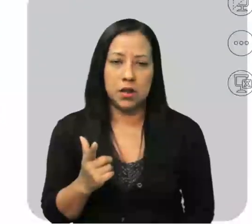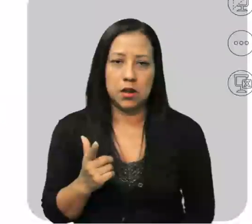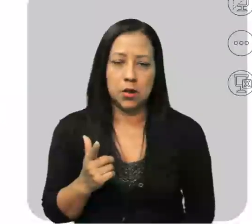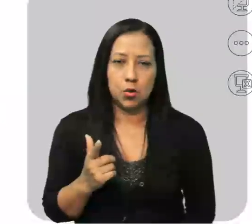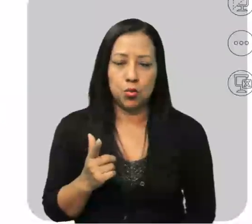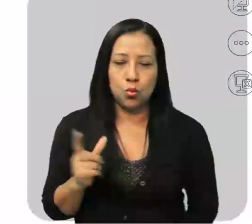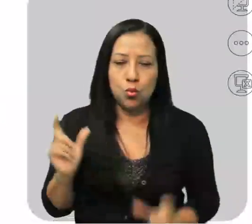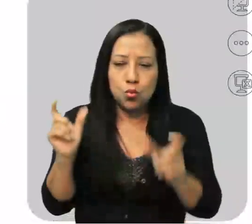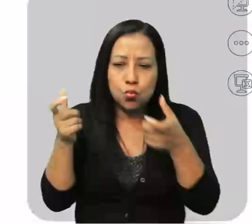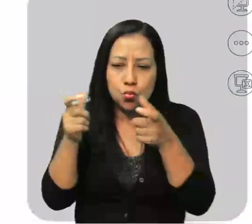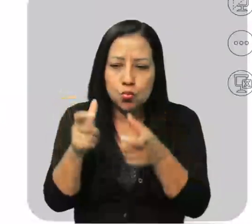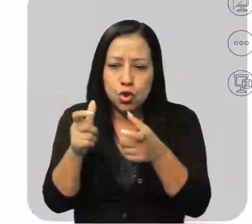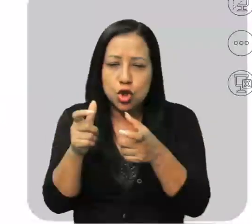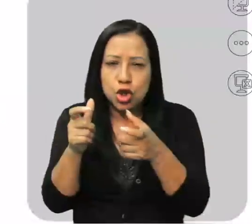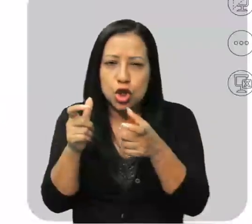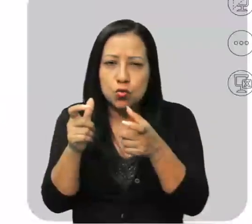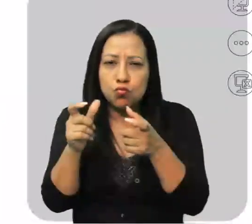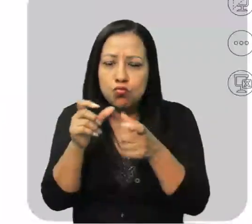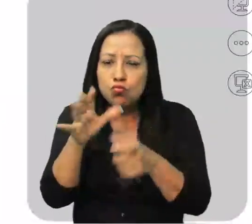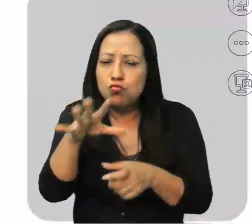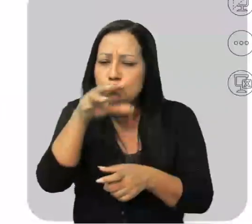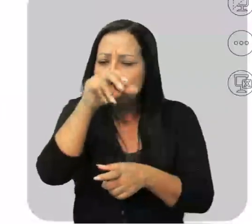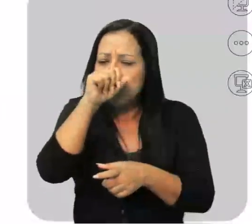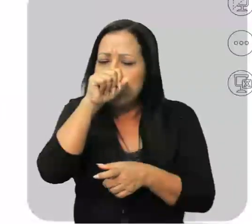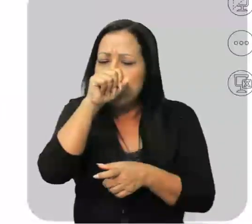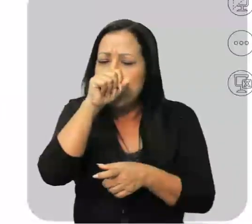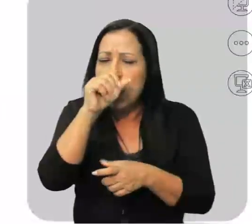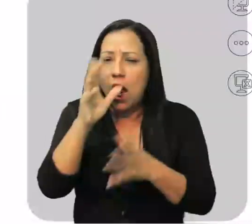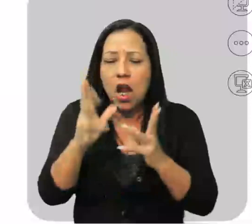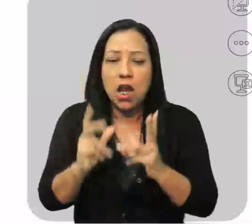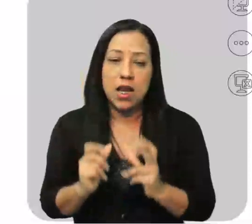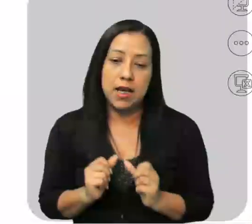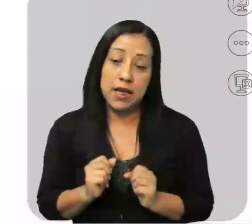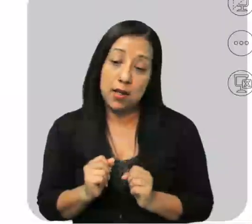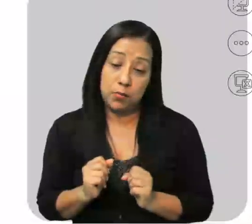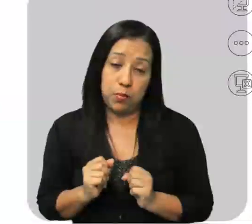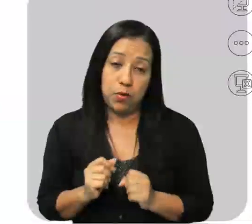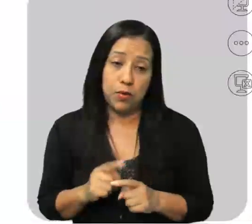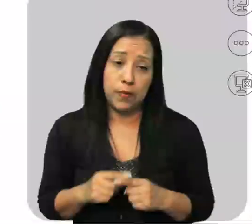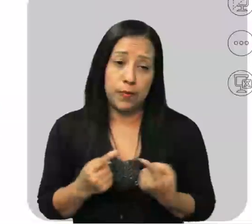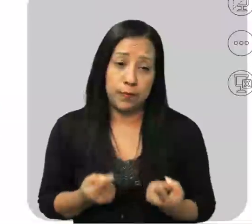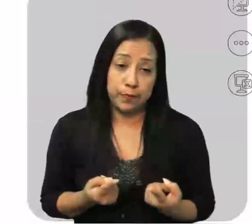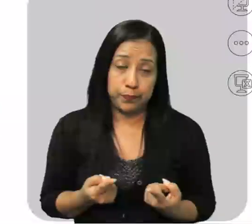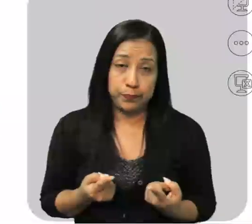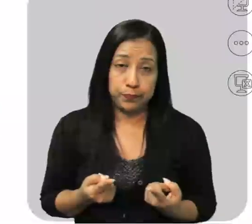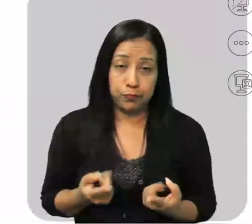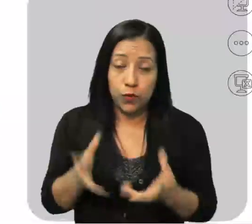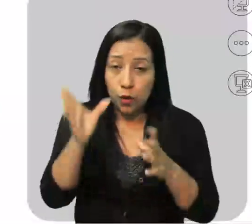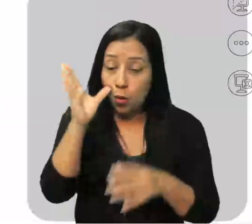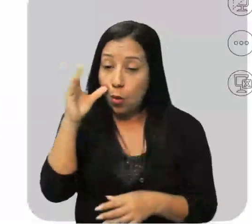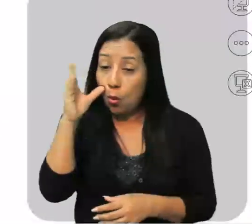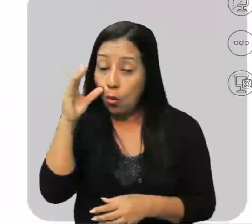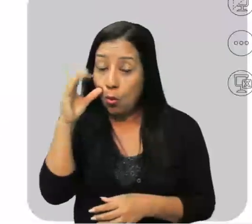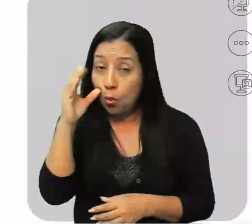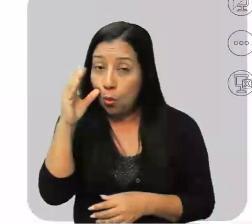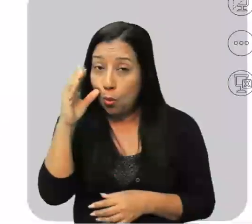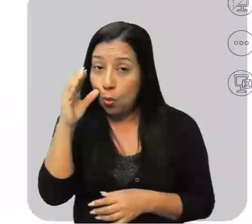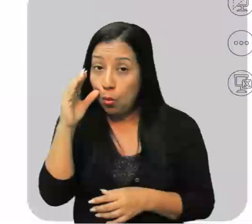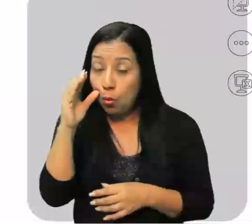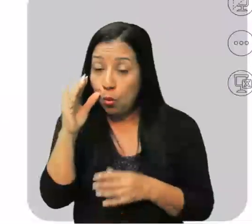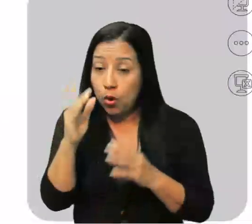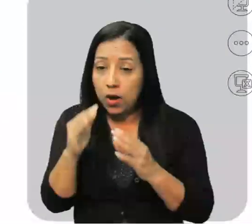microclima mais ameno e de uma paisagem esteticamente atraente. Olha aí,